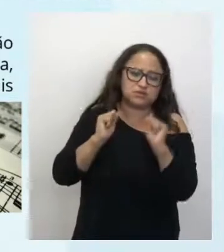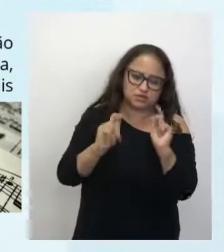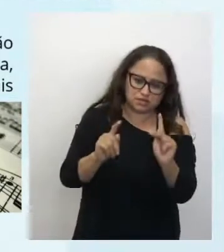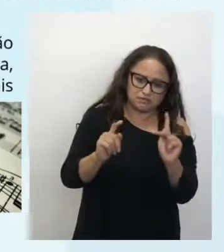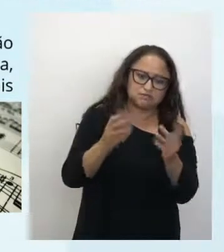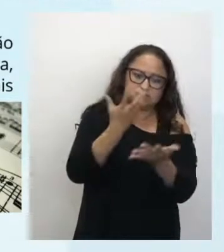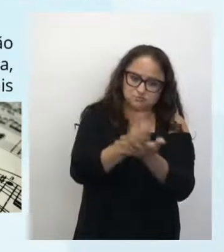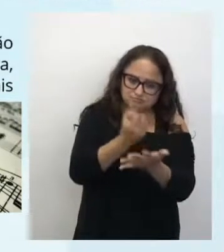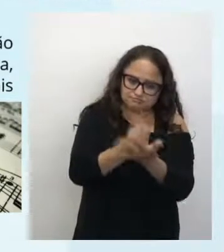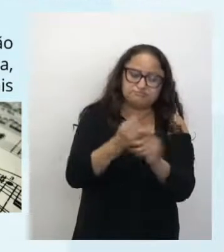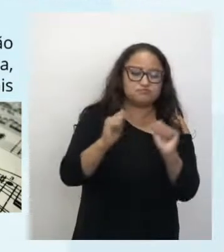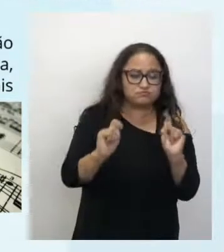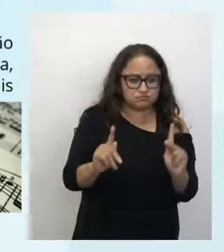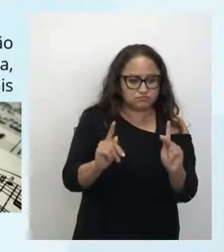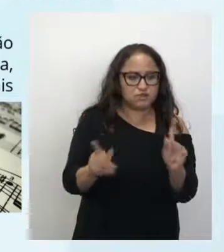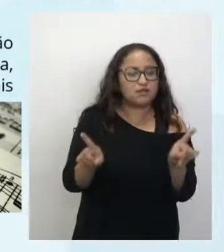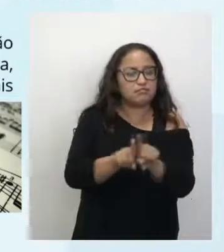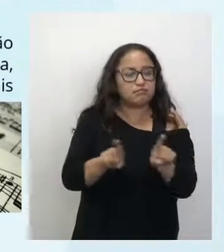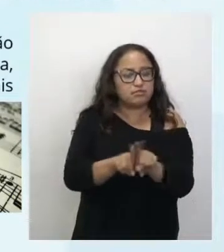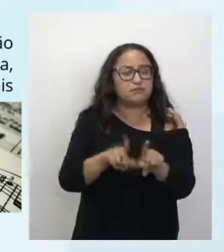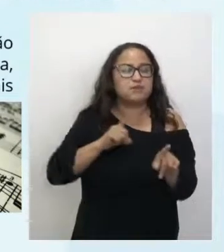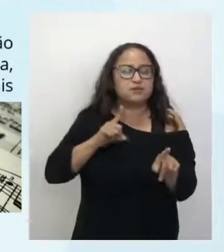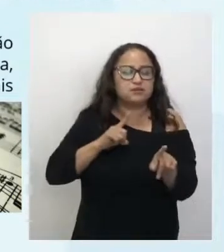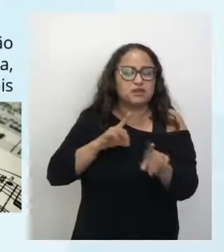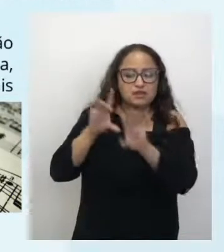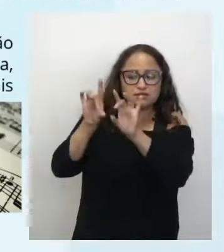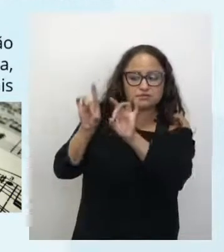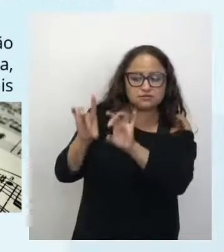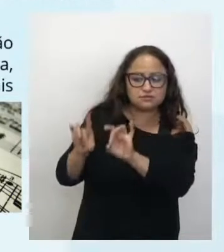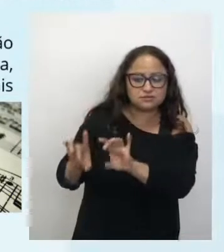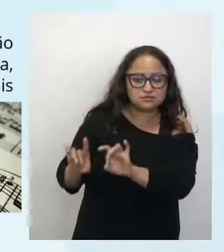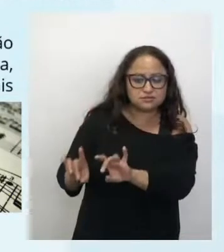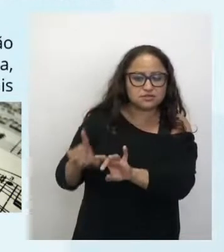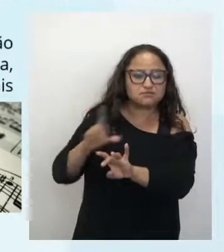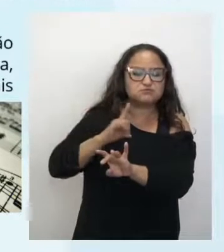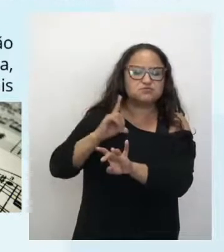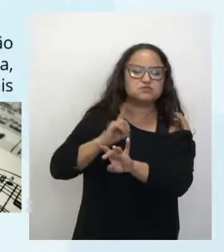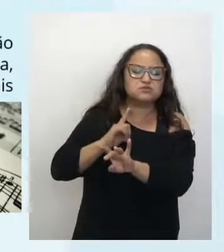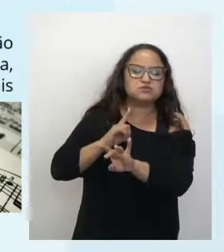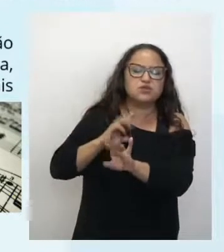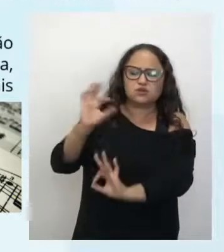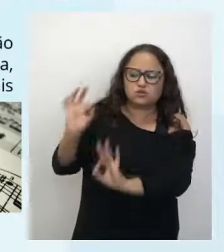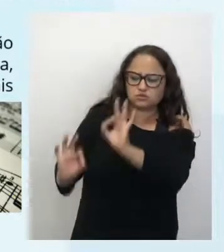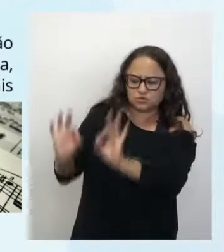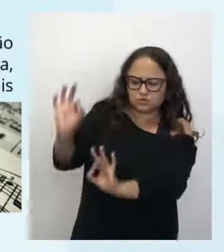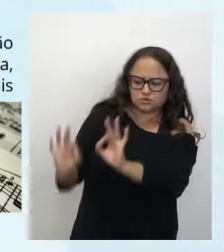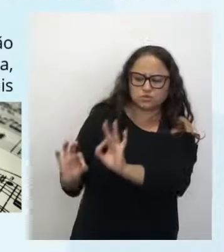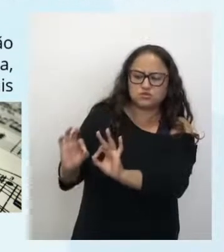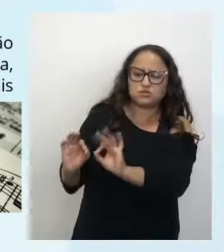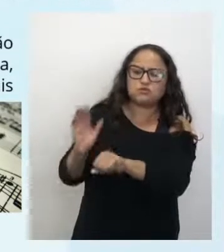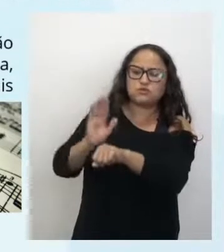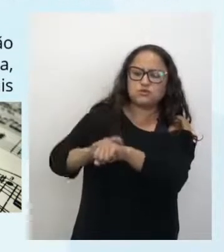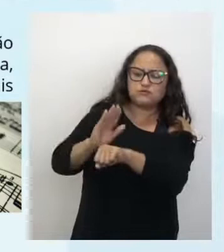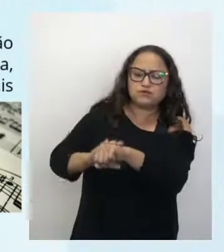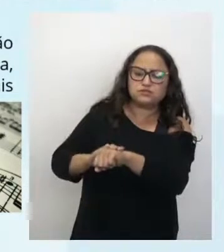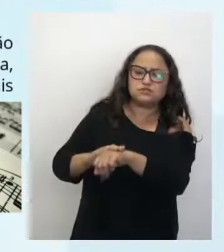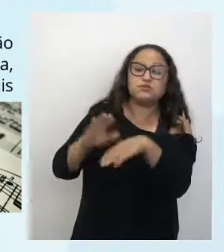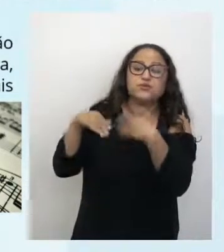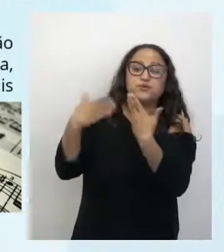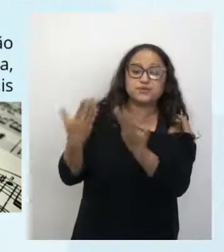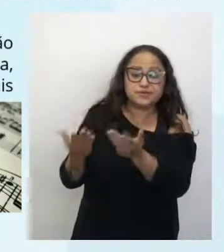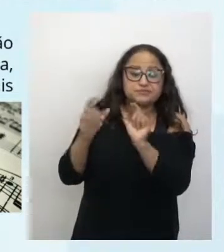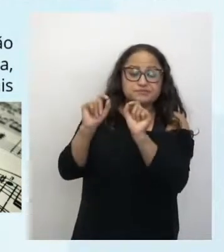Então, nós temos também, né, com mais conceitos, as técnicas de composição e execução de uma música, tá?